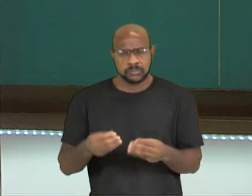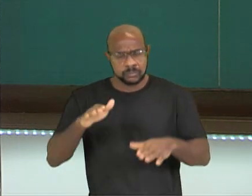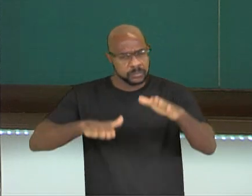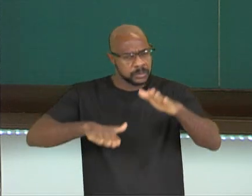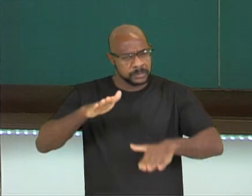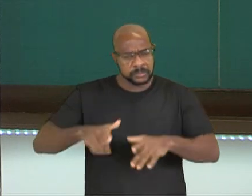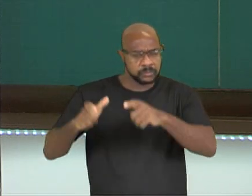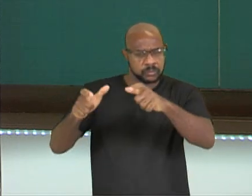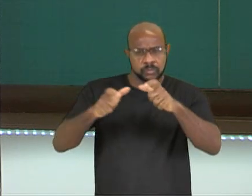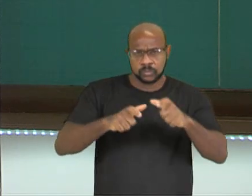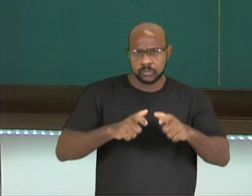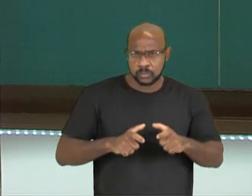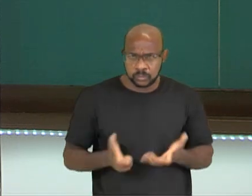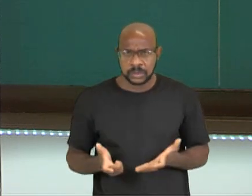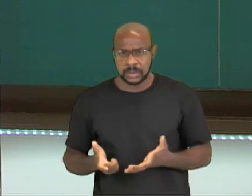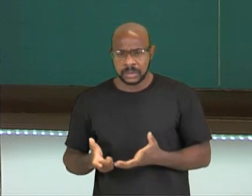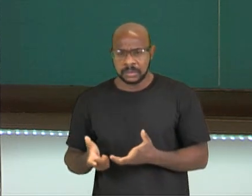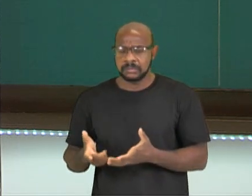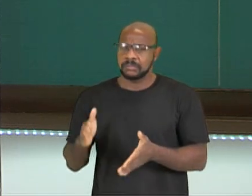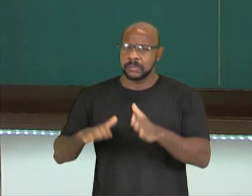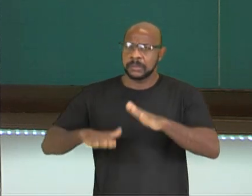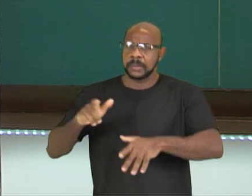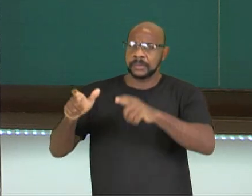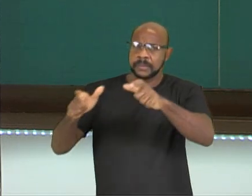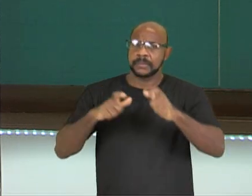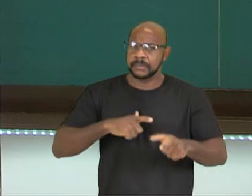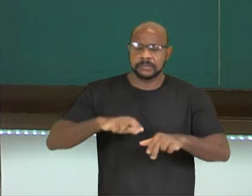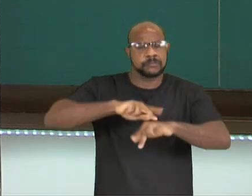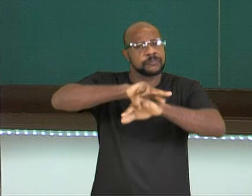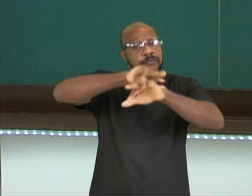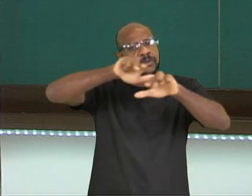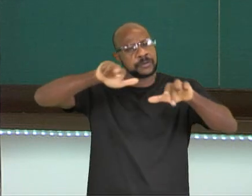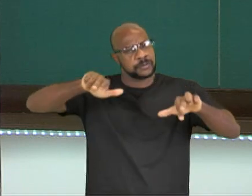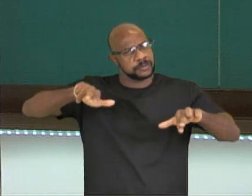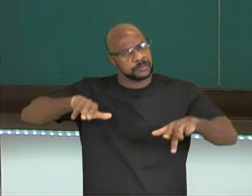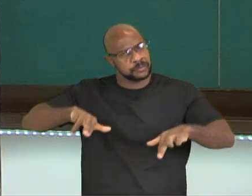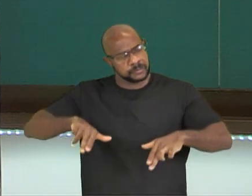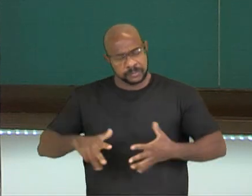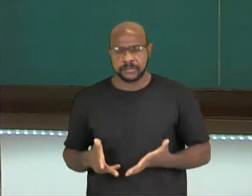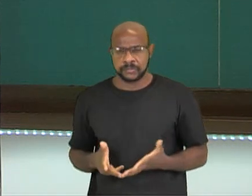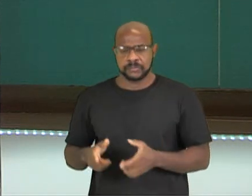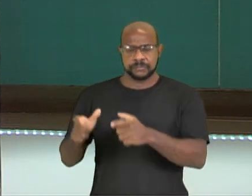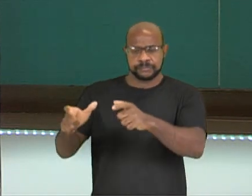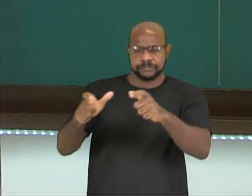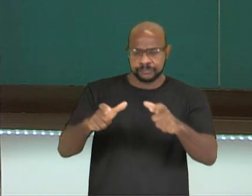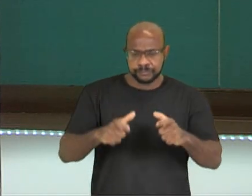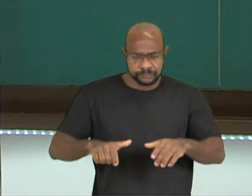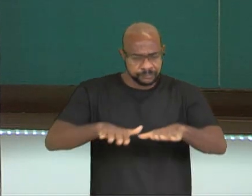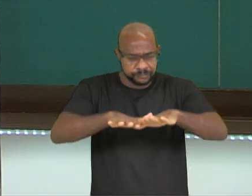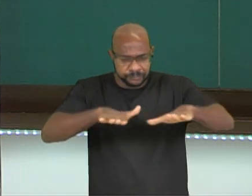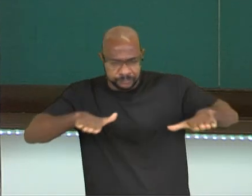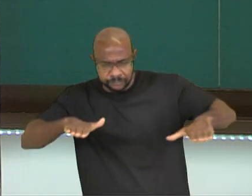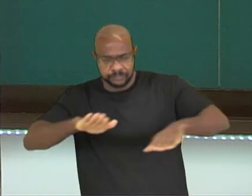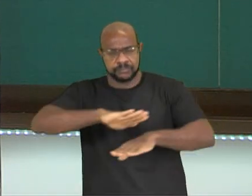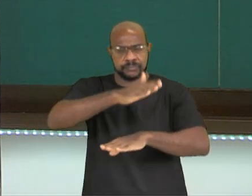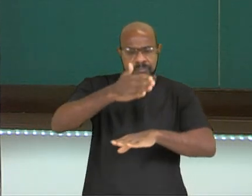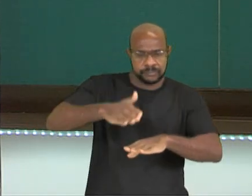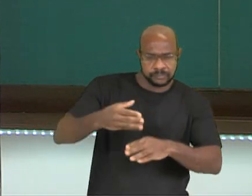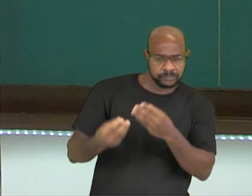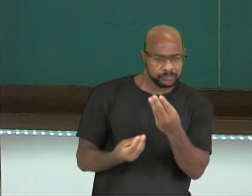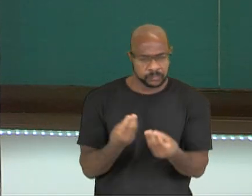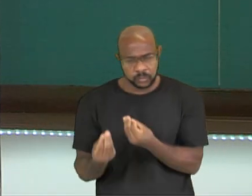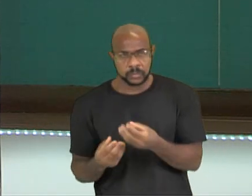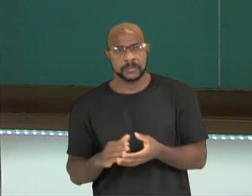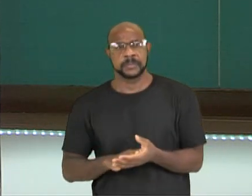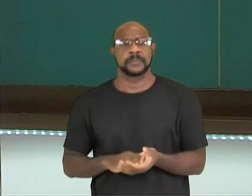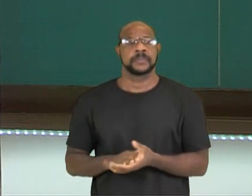região para outra. Então, nós temos diferenças no formato da superfície terrestre. E quando a gente analisa,